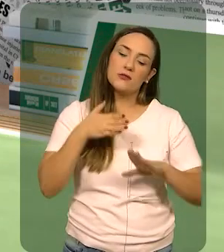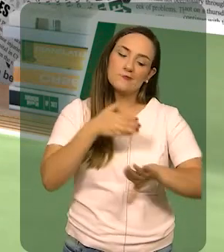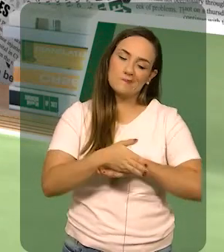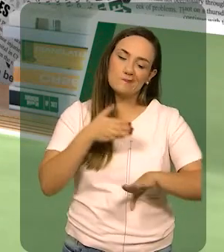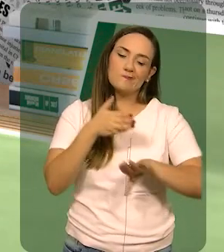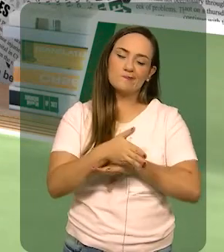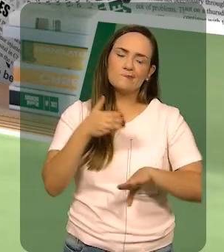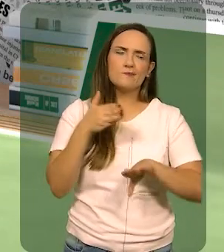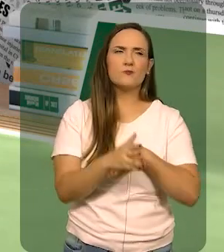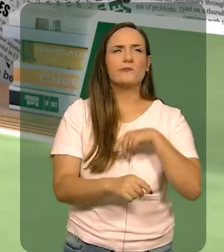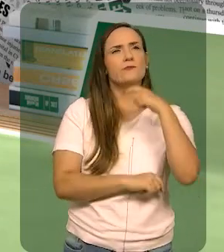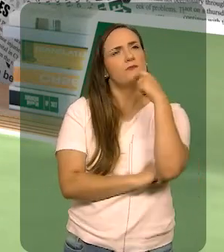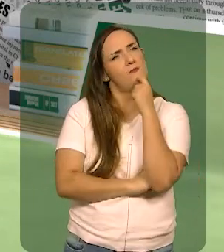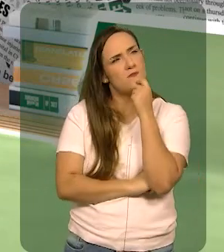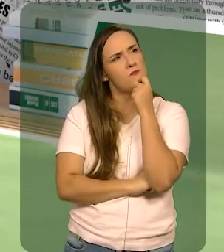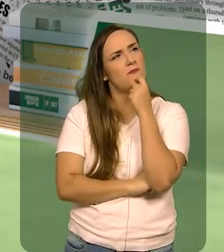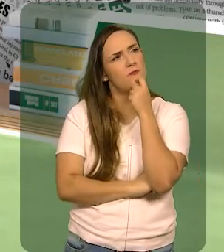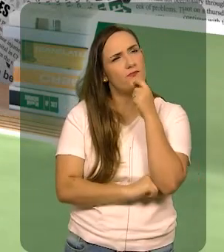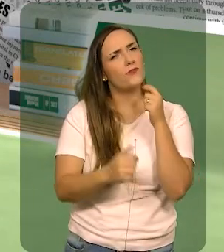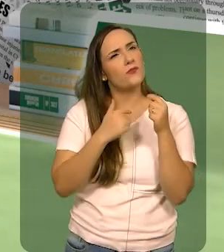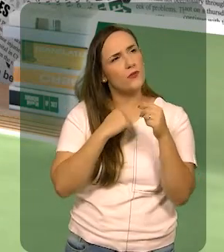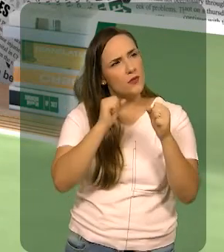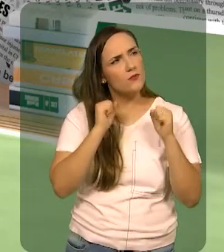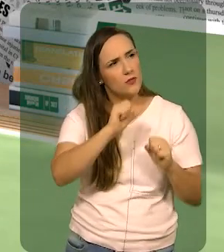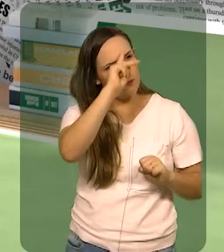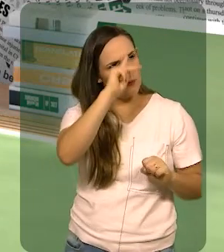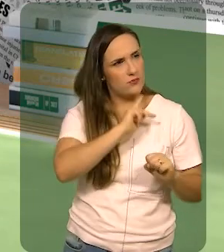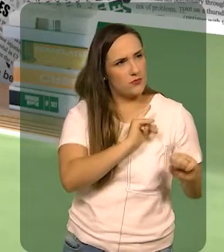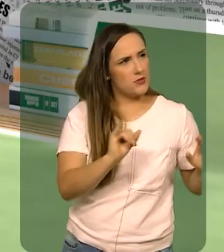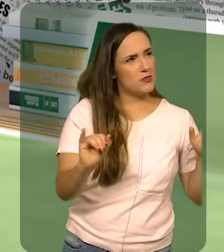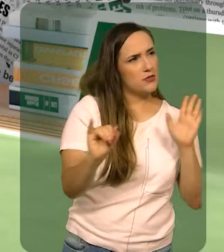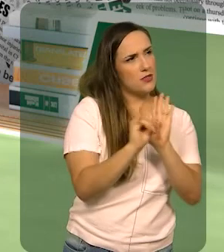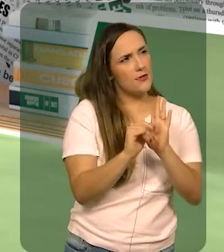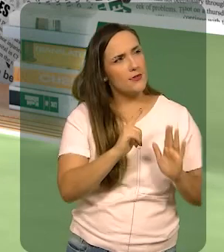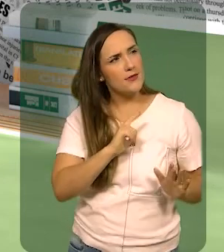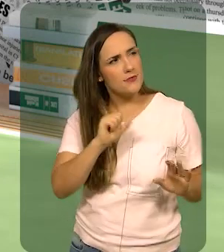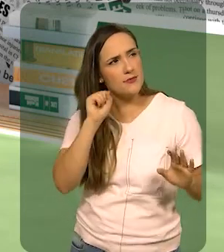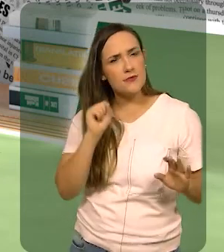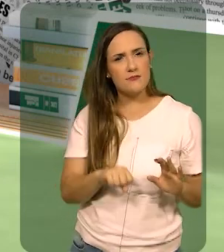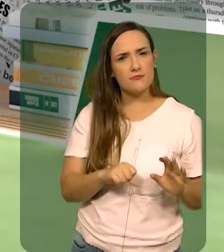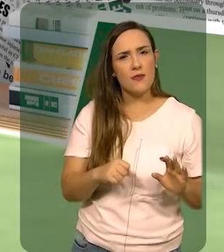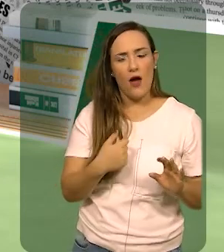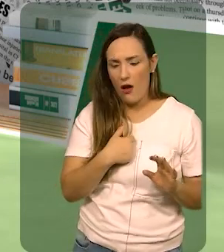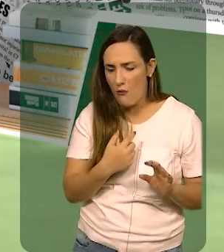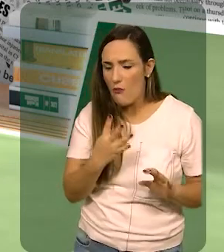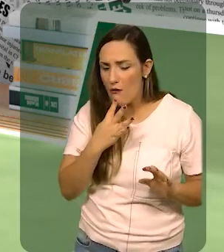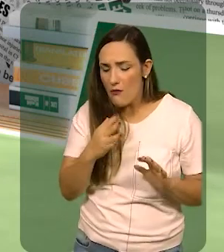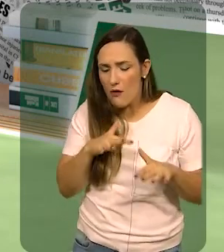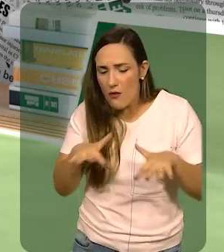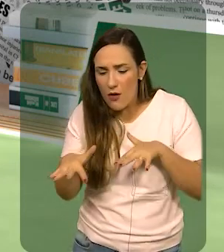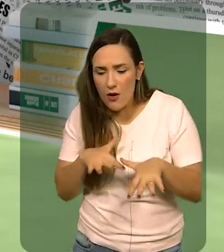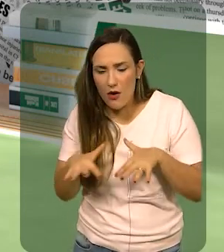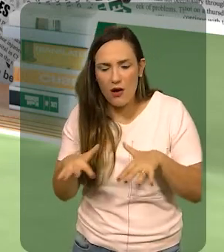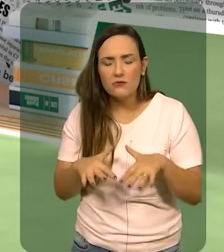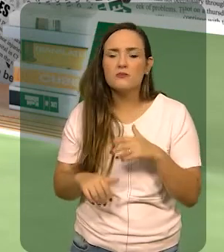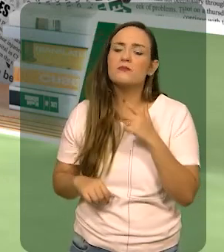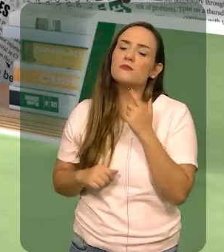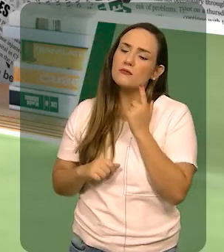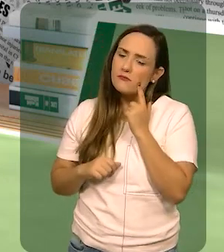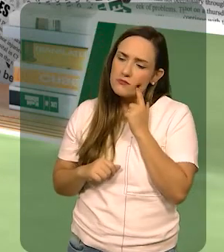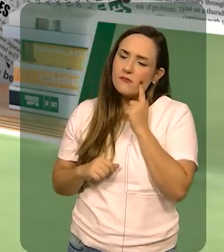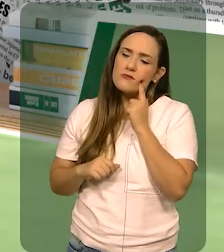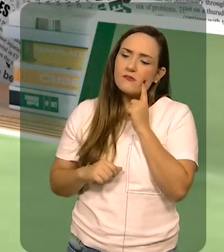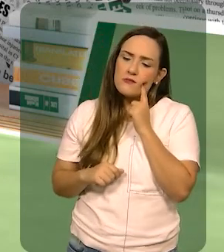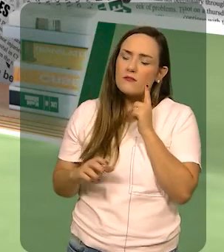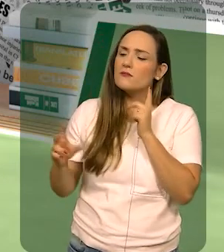comecei a entender que eu poderia me pertencer. Tanto é que eu não conhecia o movimento, né? Mas a partir do momento que eu comecei a